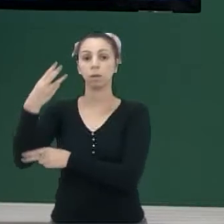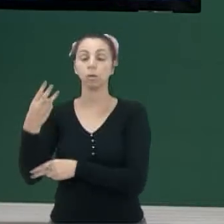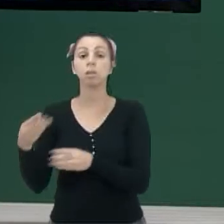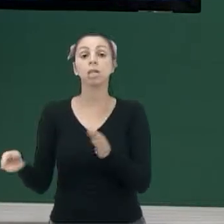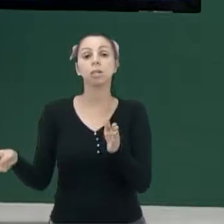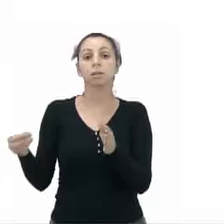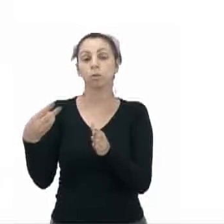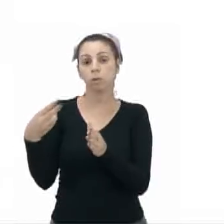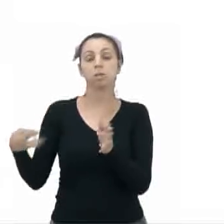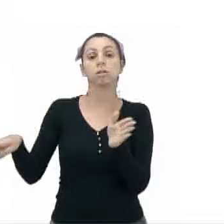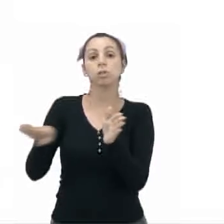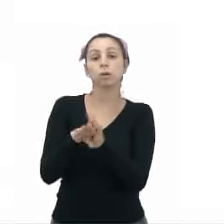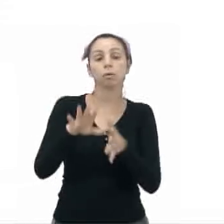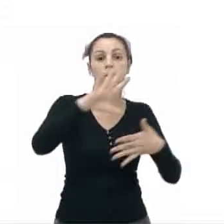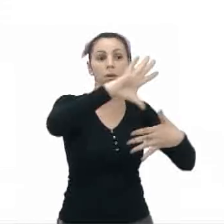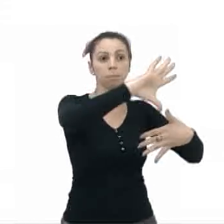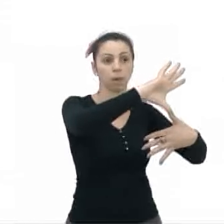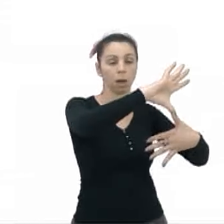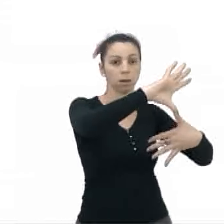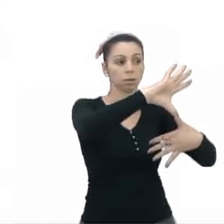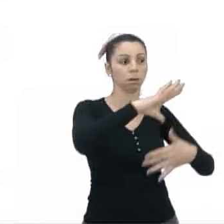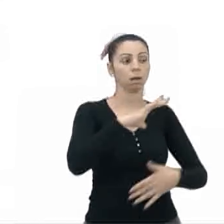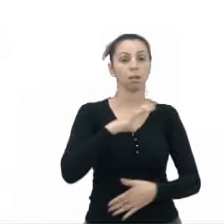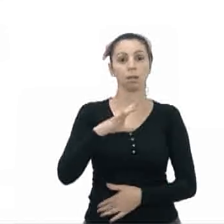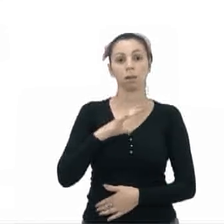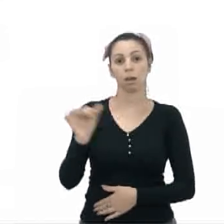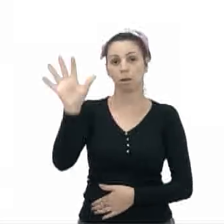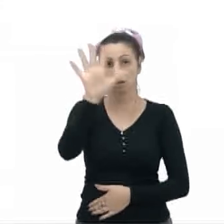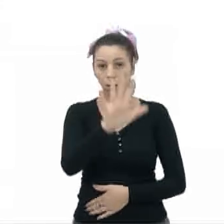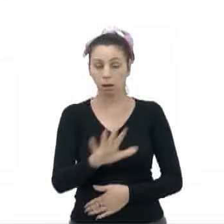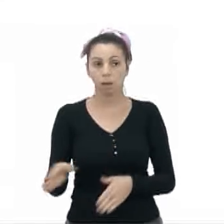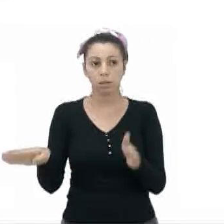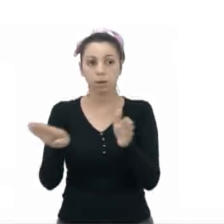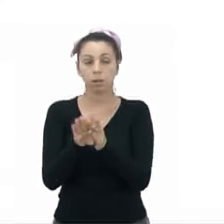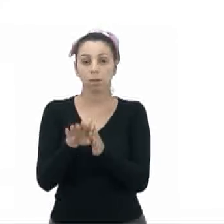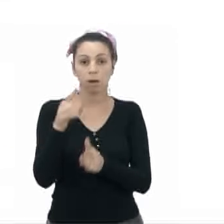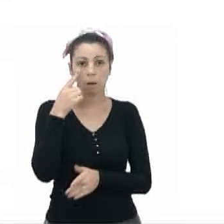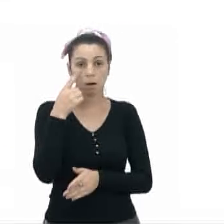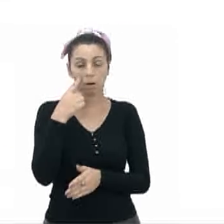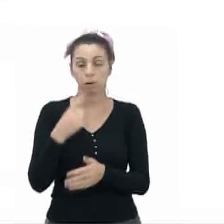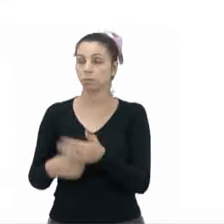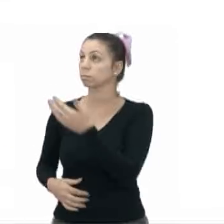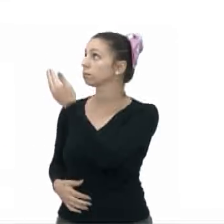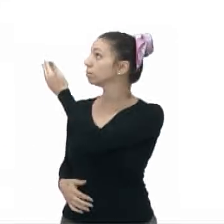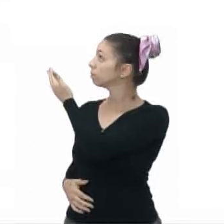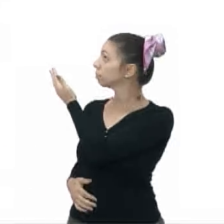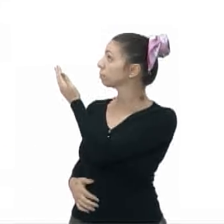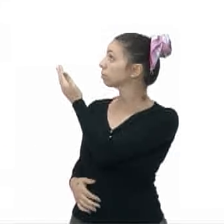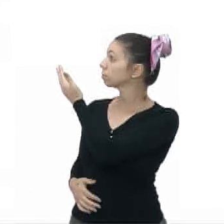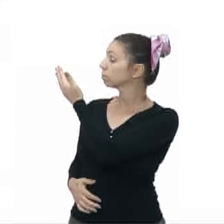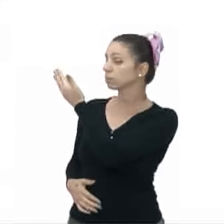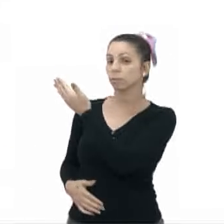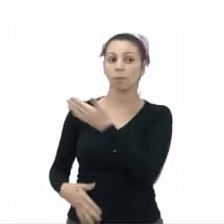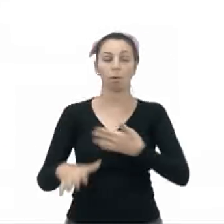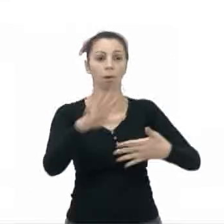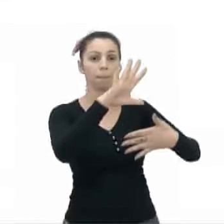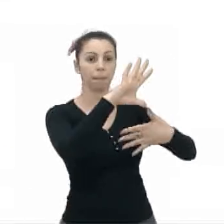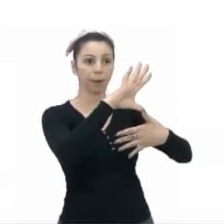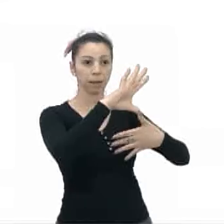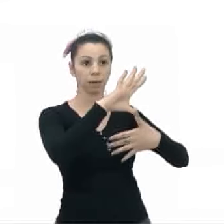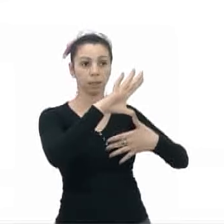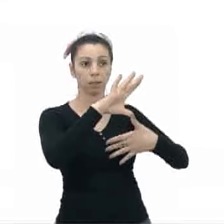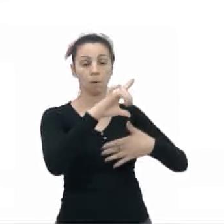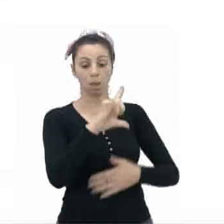Tá? Então aqui a gente tem um mapa que mostra justamente a chegada de Cristóvão Colombo à América. Então ele